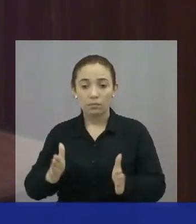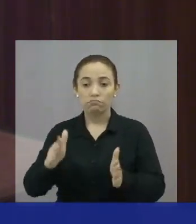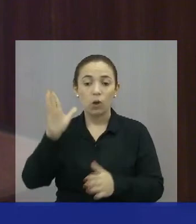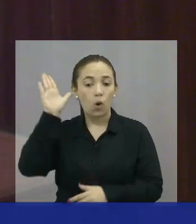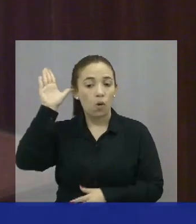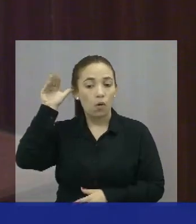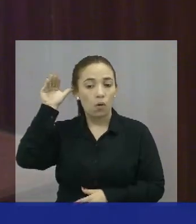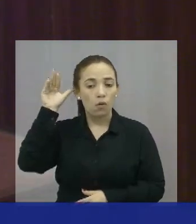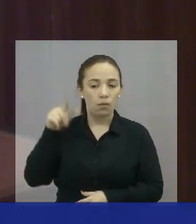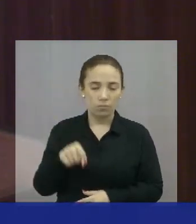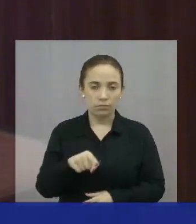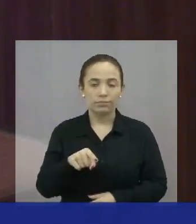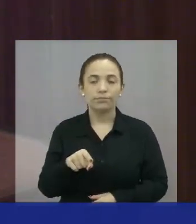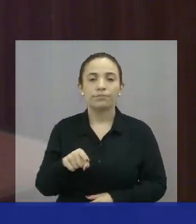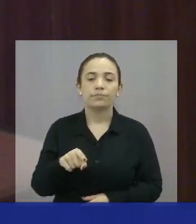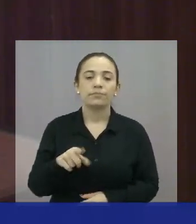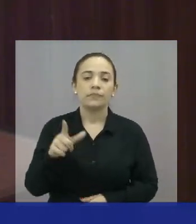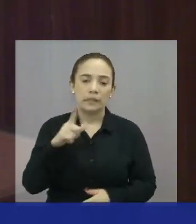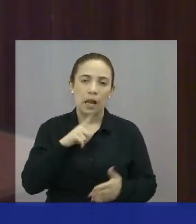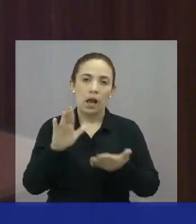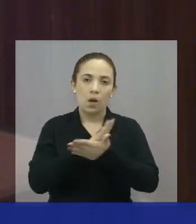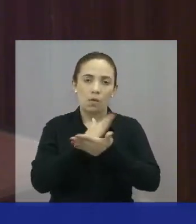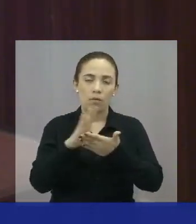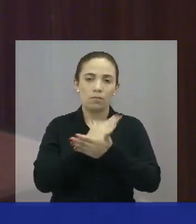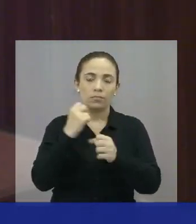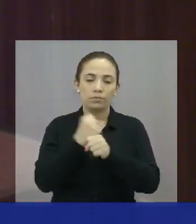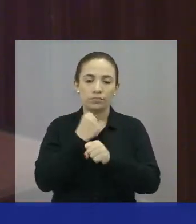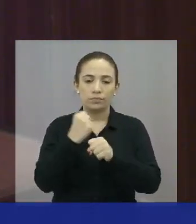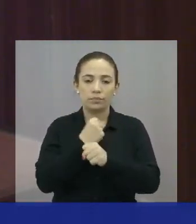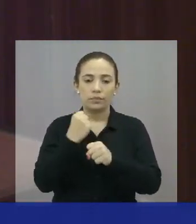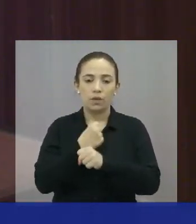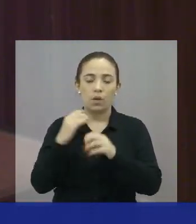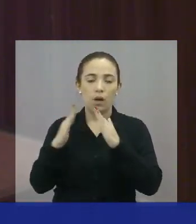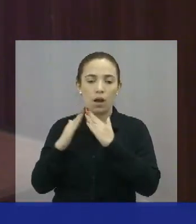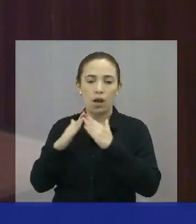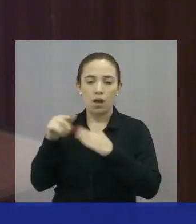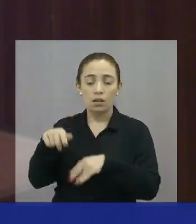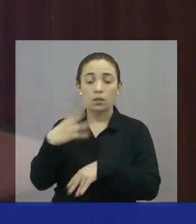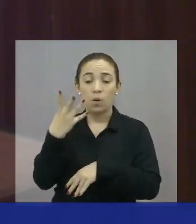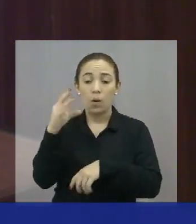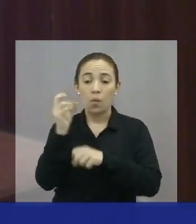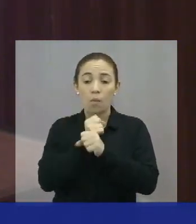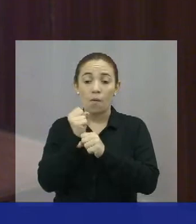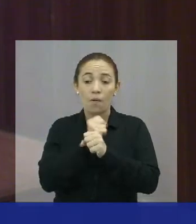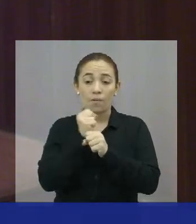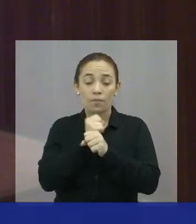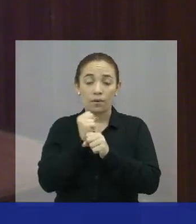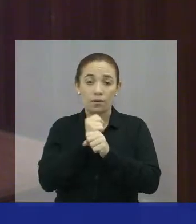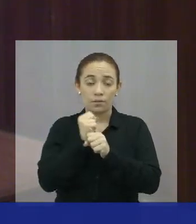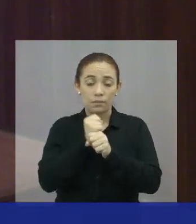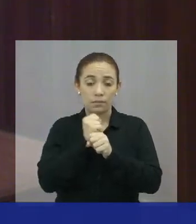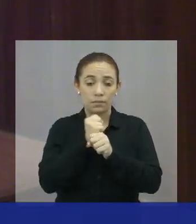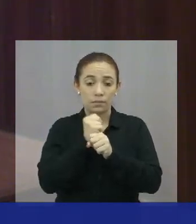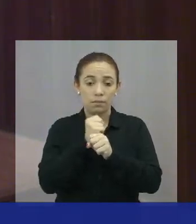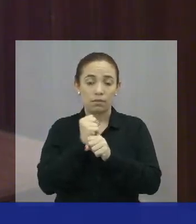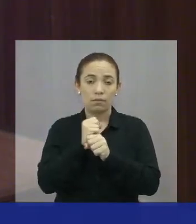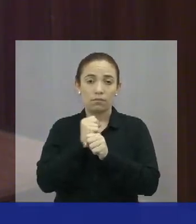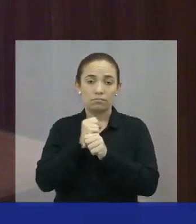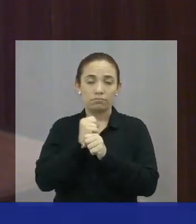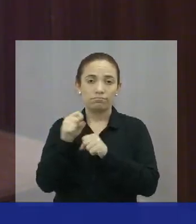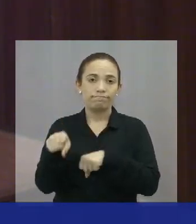Tinha algumas residências lá que estão há 40 anos nesse